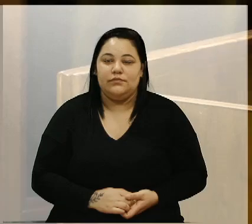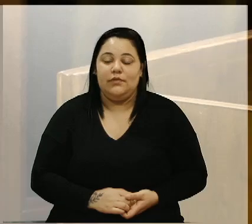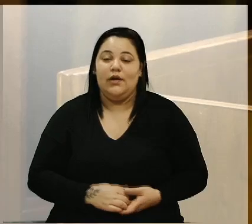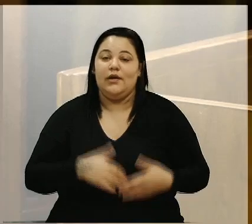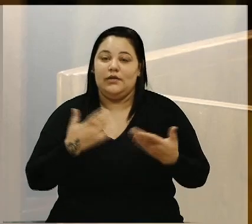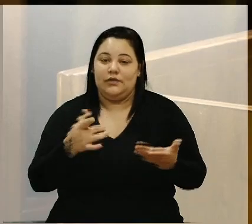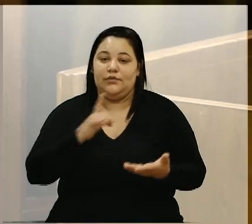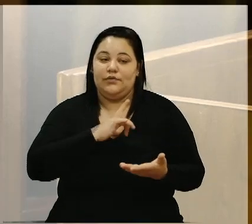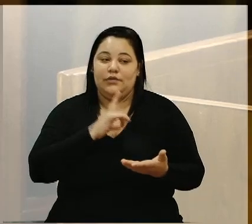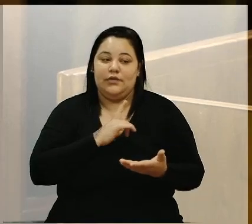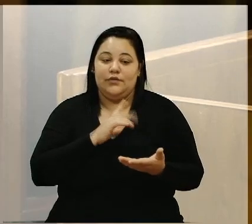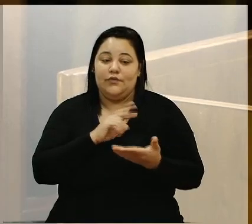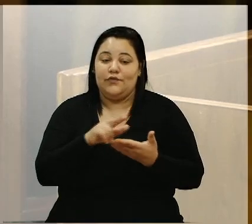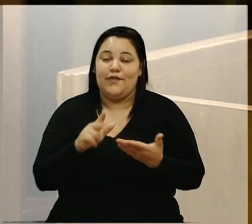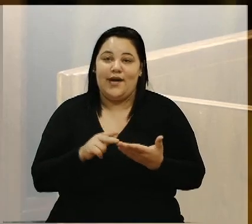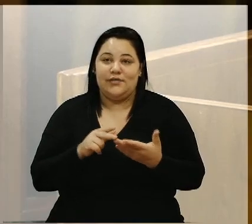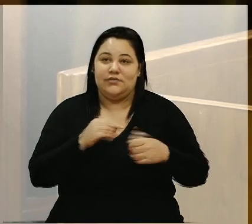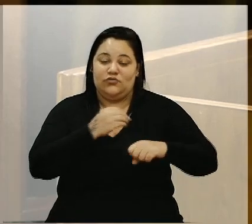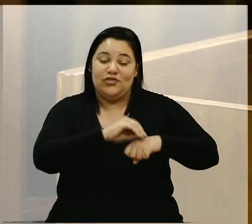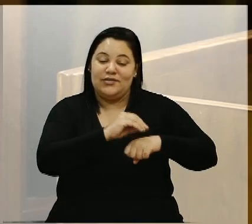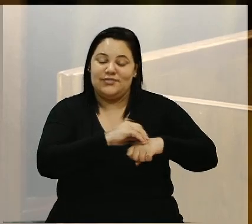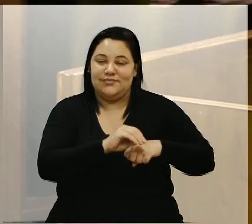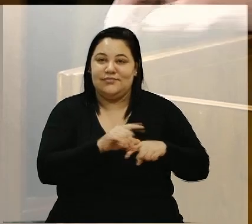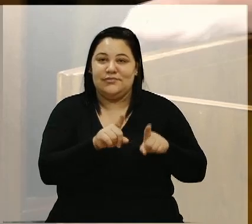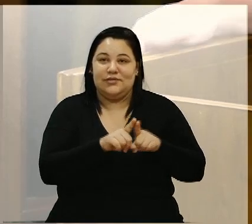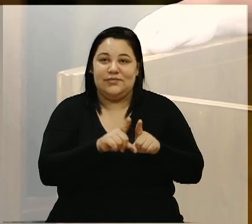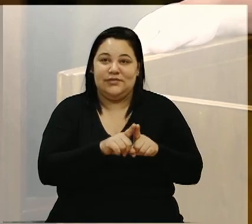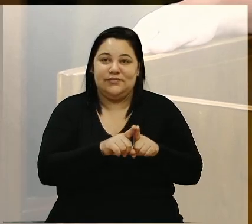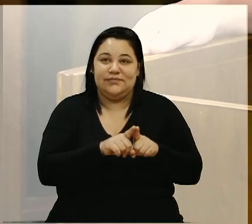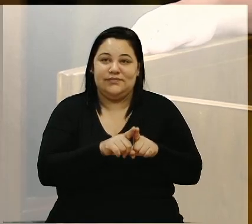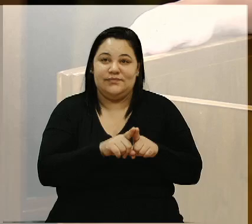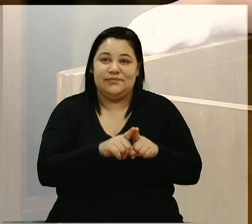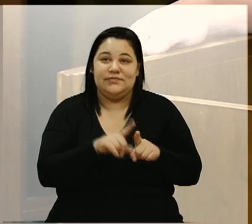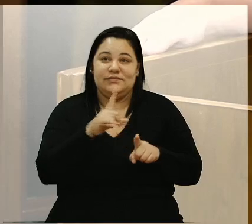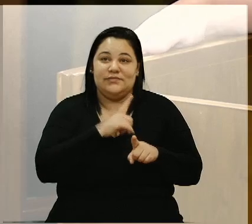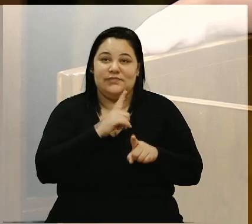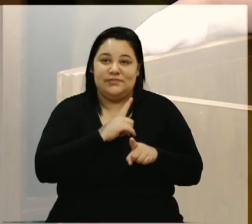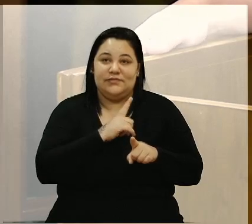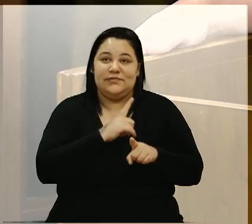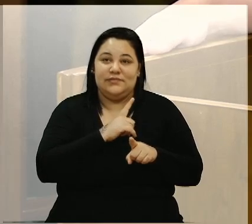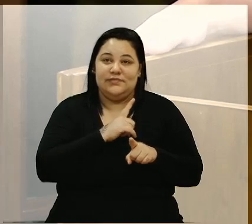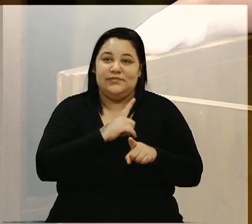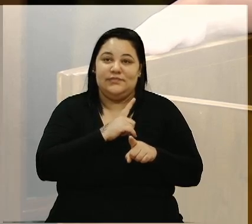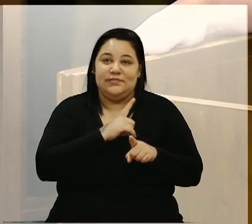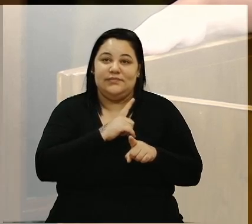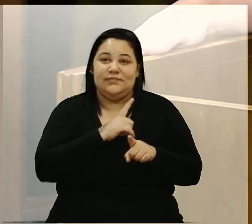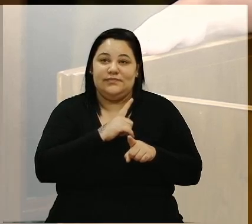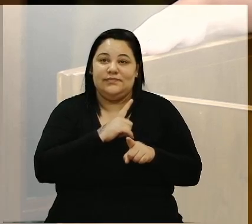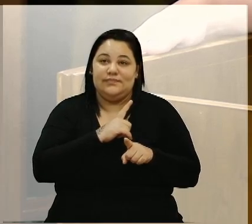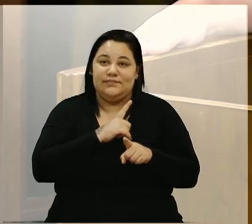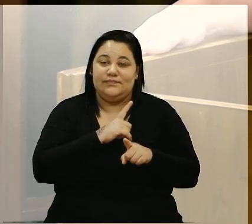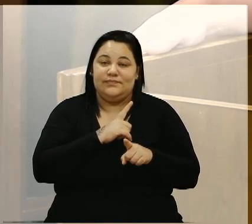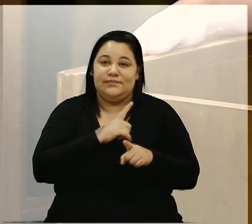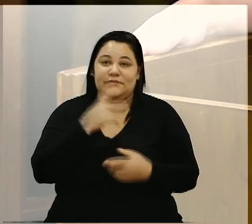diversas indicações, tenho diversos, vereador Bortola,